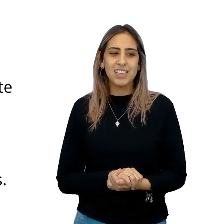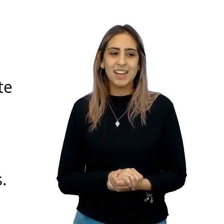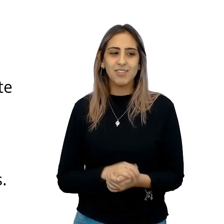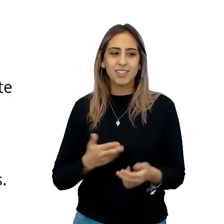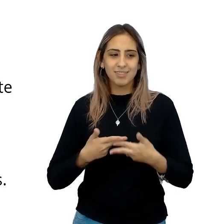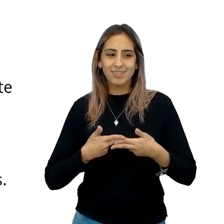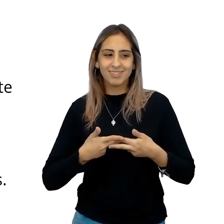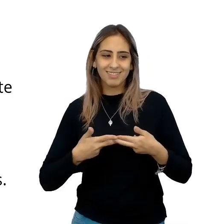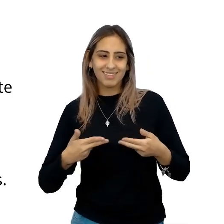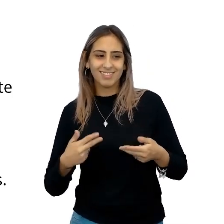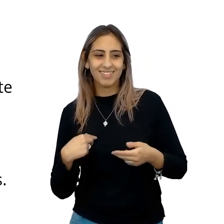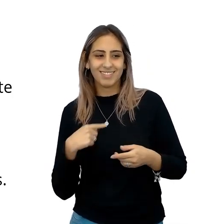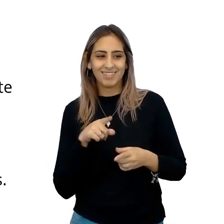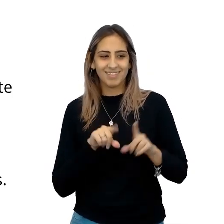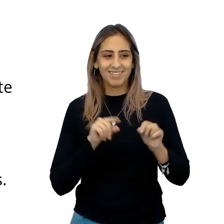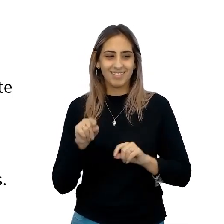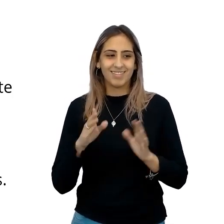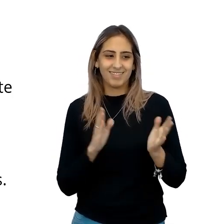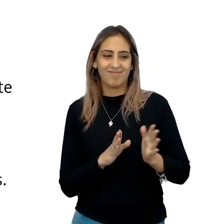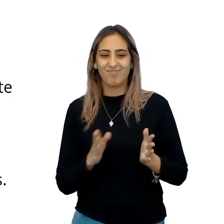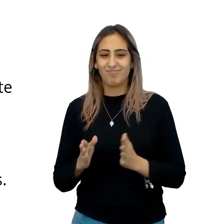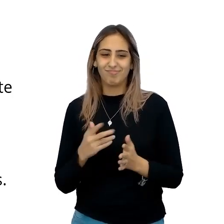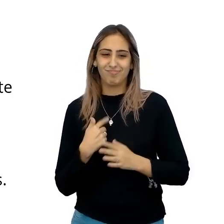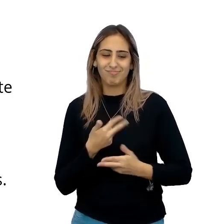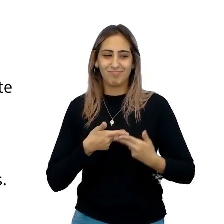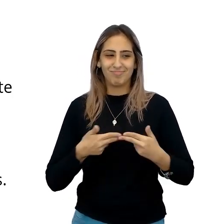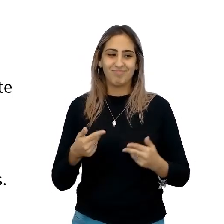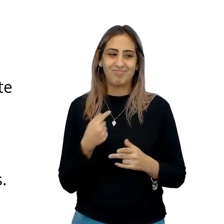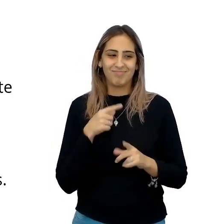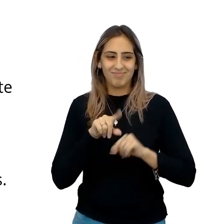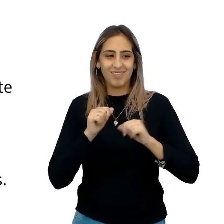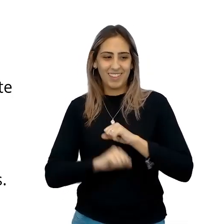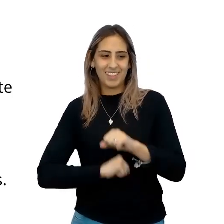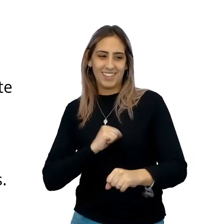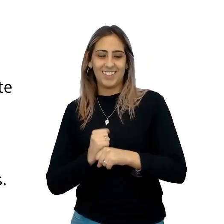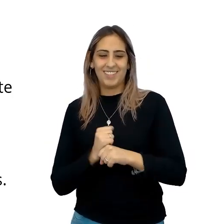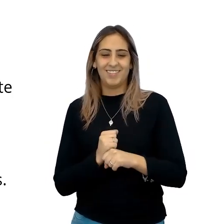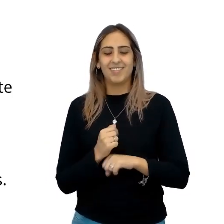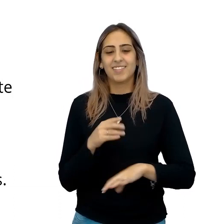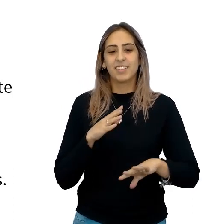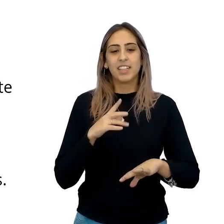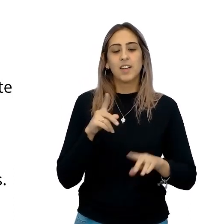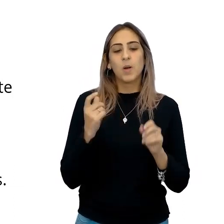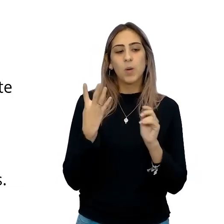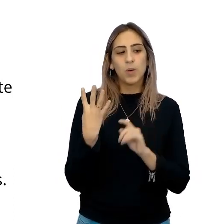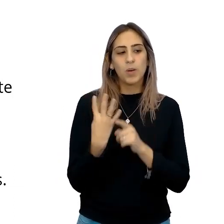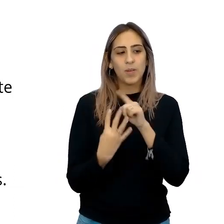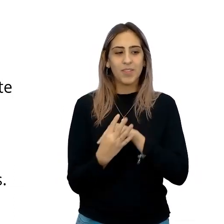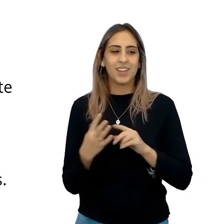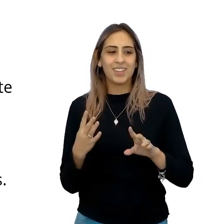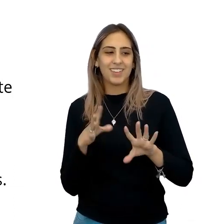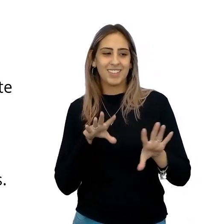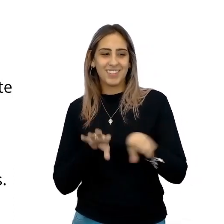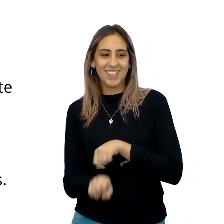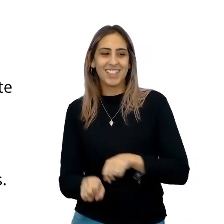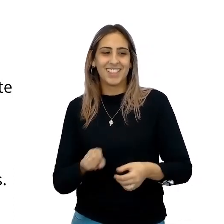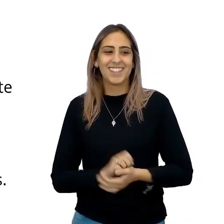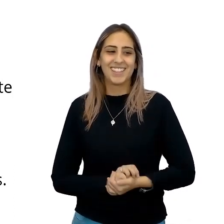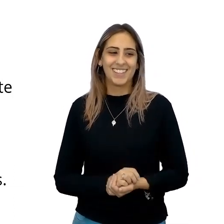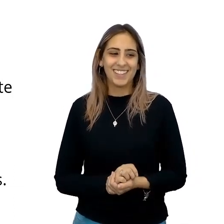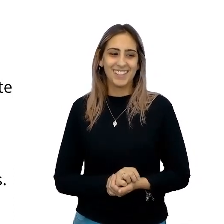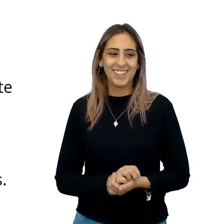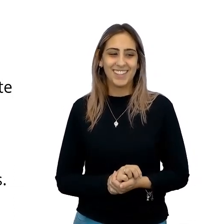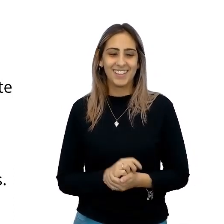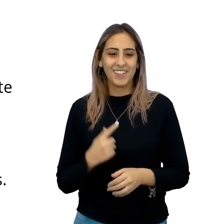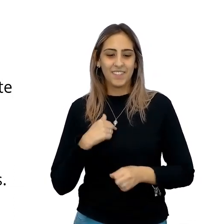curriculares. Lembrando, né, a de etapa é única e a de ano e série são 4, com 4 formadores. Então, professores de ciências,